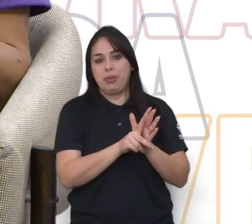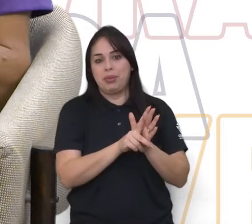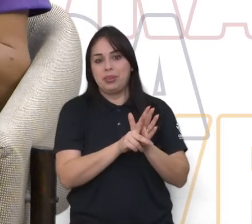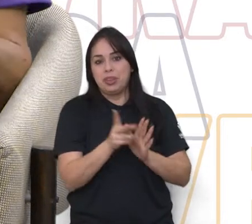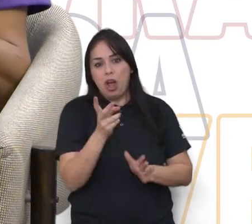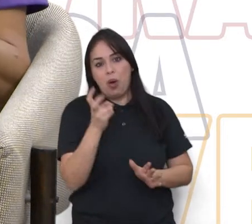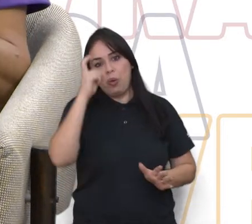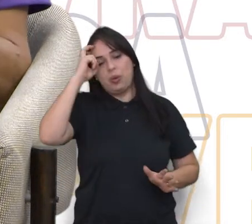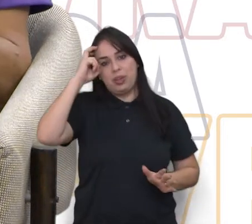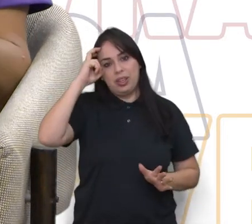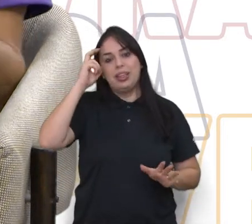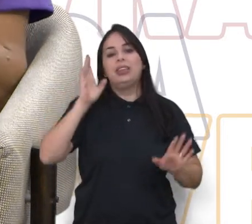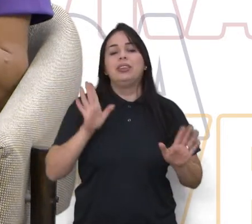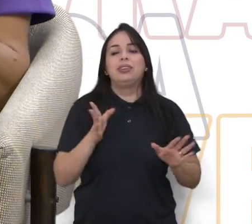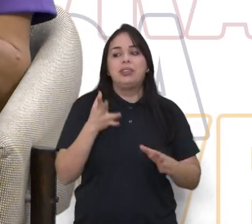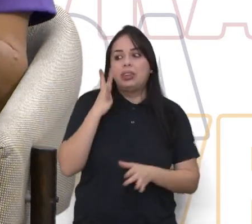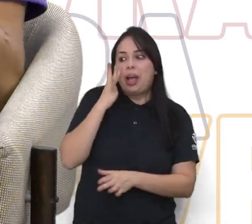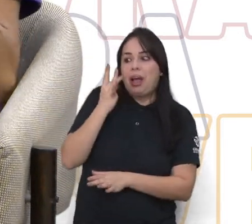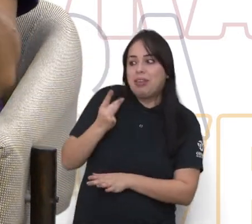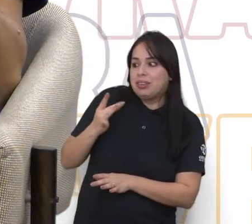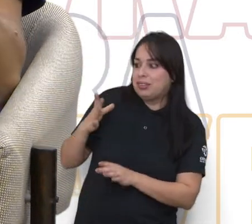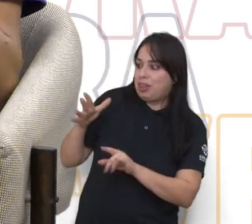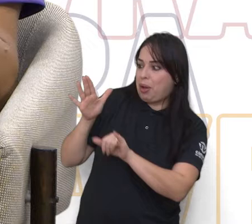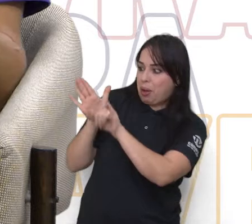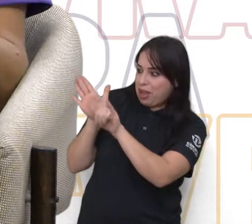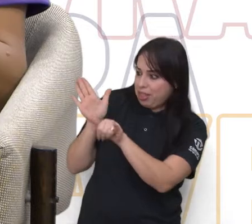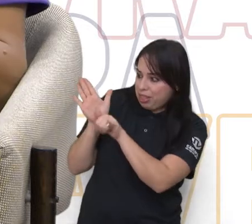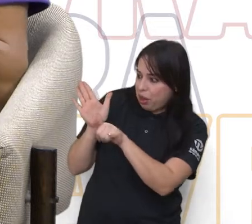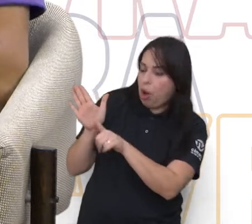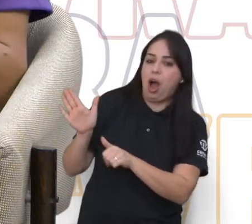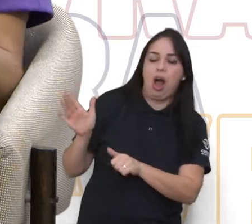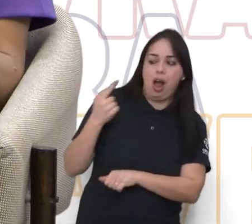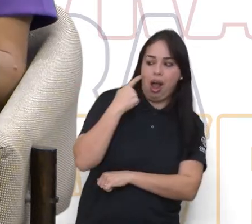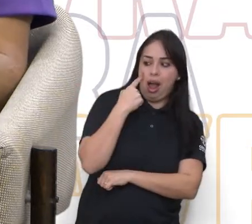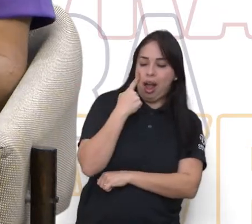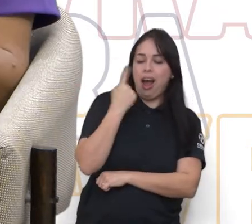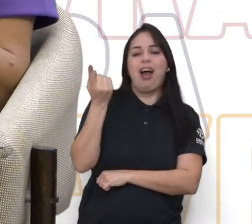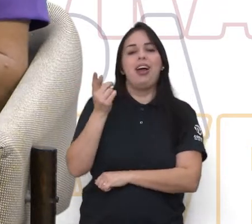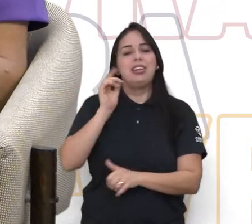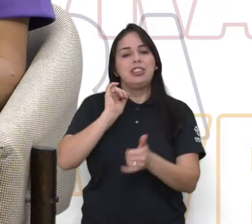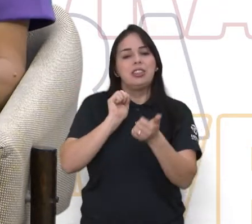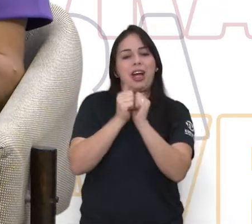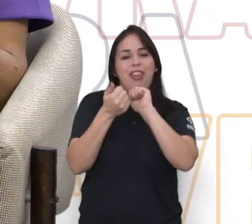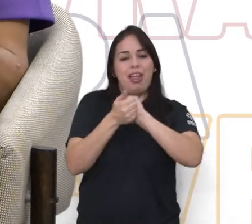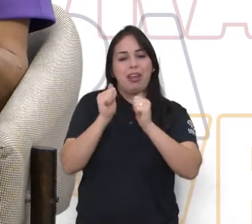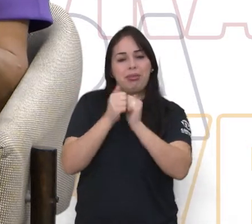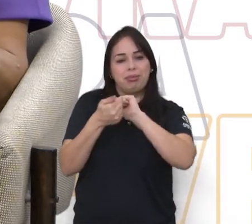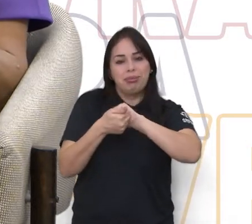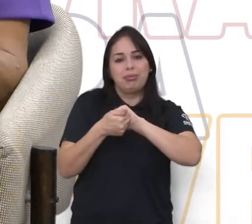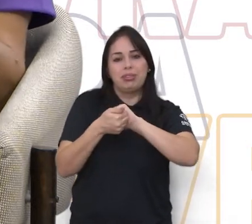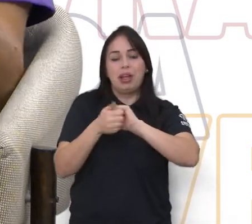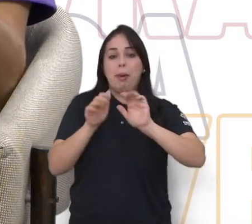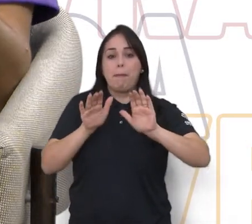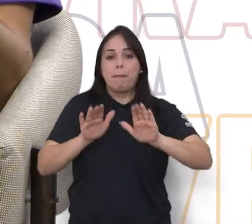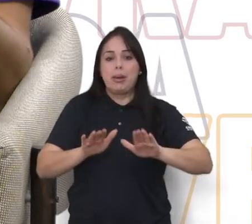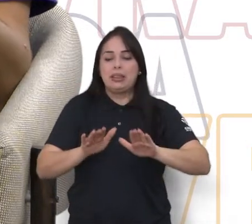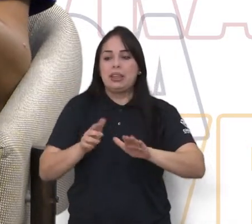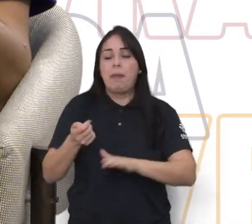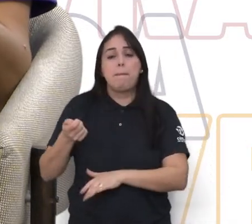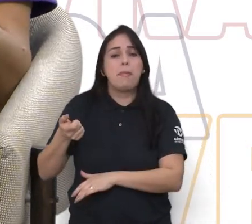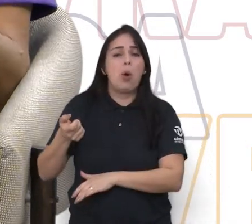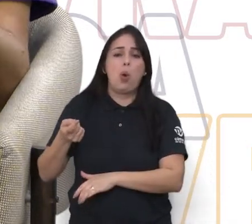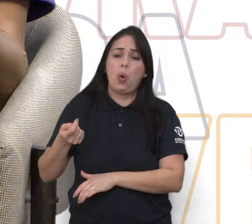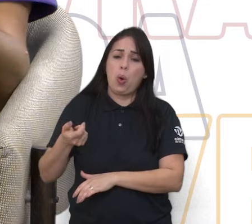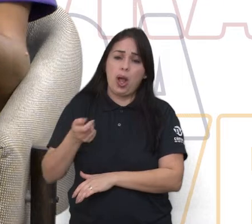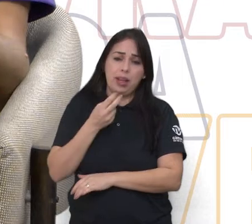gente está sempre atento para encaixar os projetos nas fontes de recursos, fontes de editais que vão aparecendo, mas ainda são